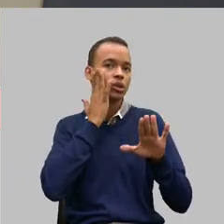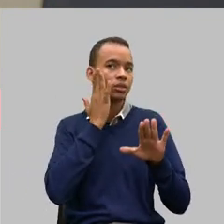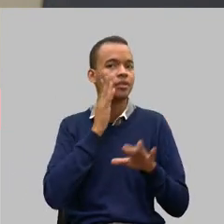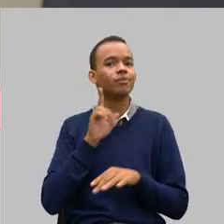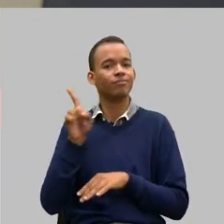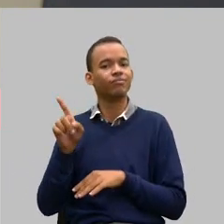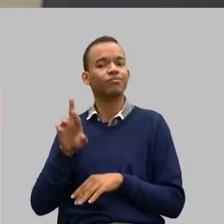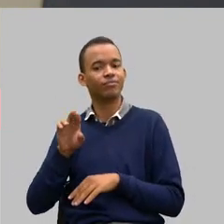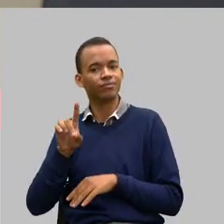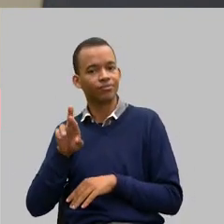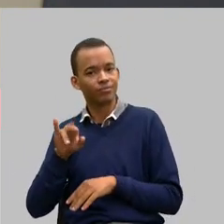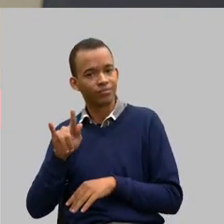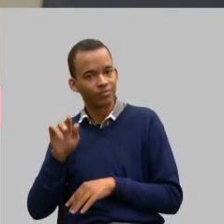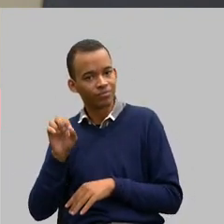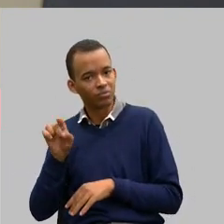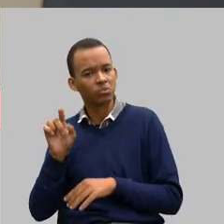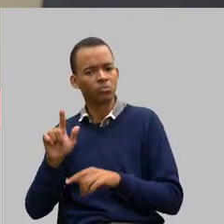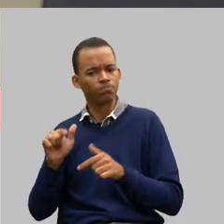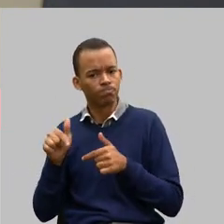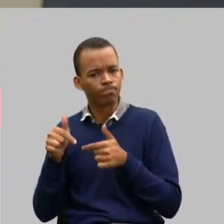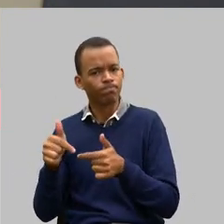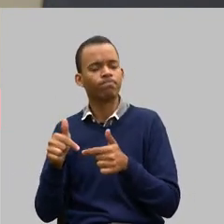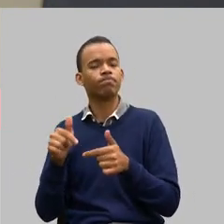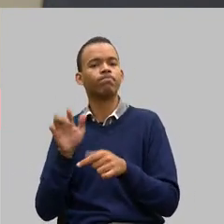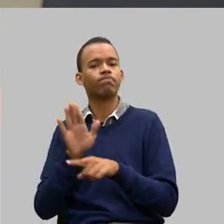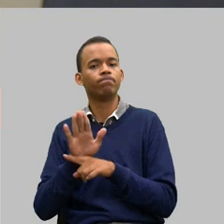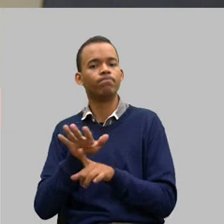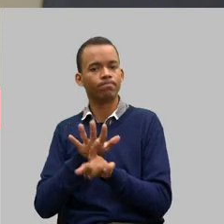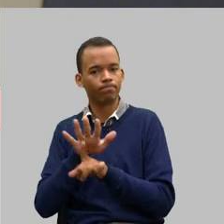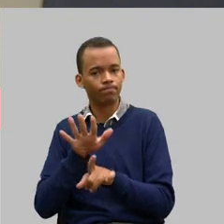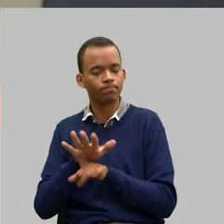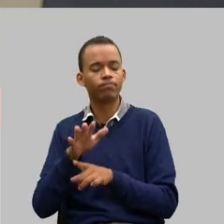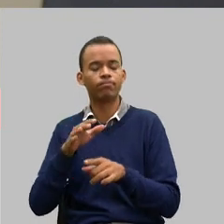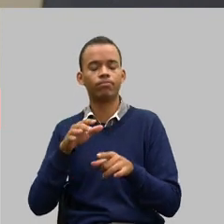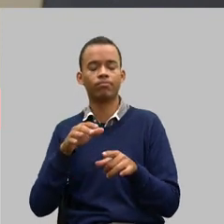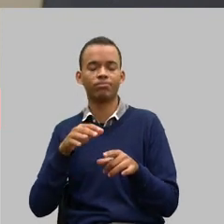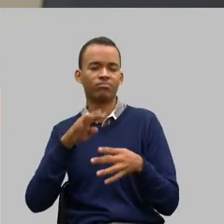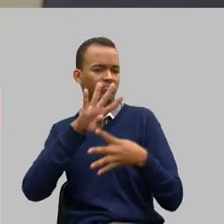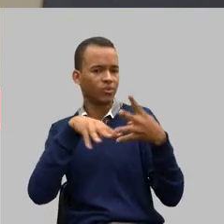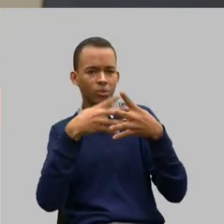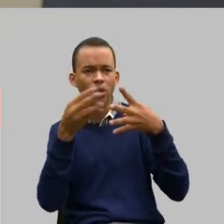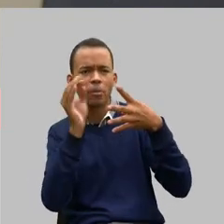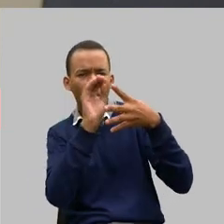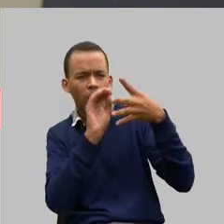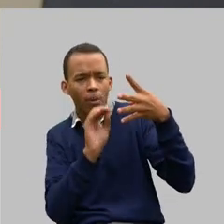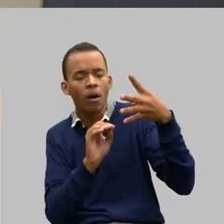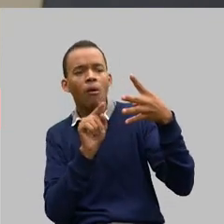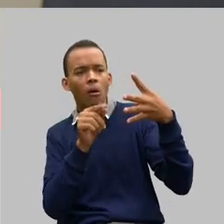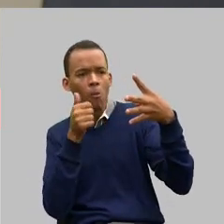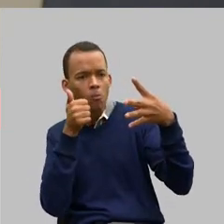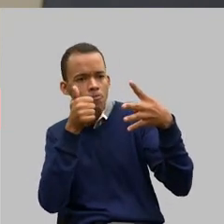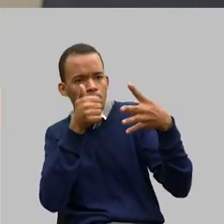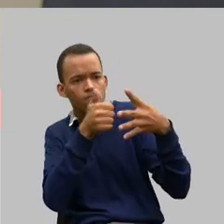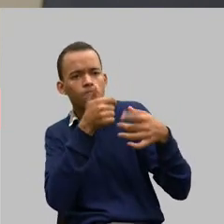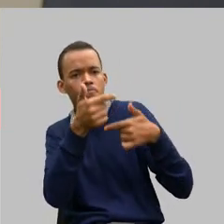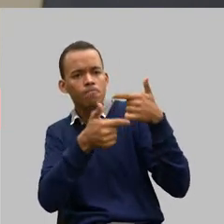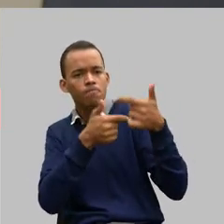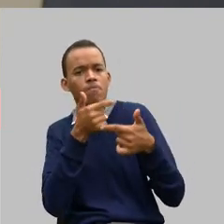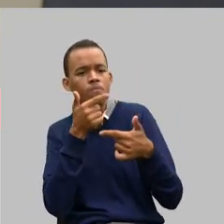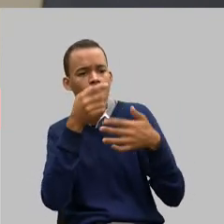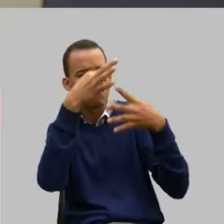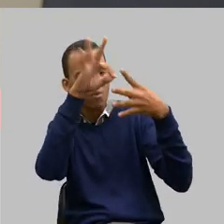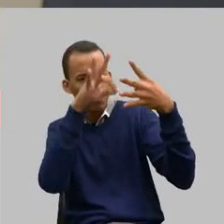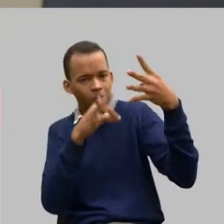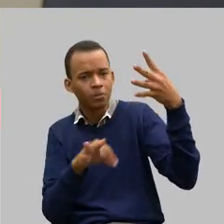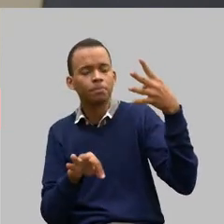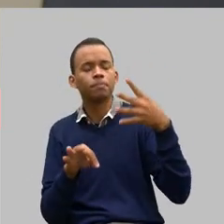é um cara que trabalha e trabalha em prol né das demandas e todas as agendas né eh e e e deputado fazendo aqui